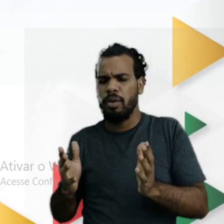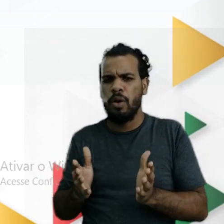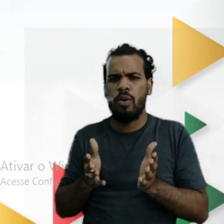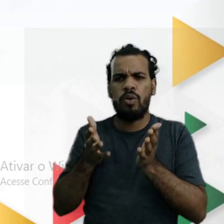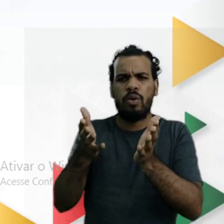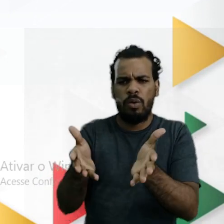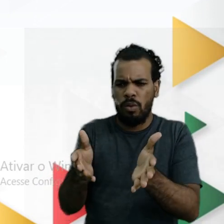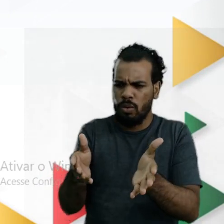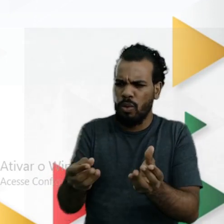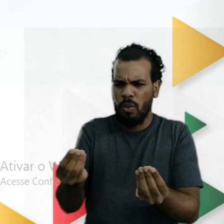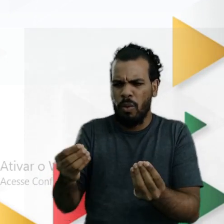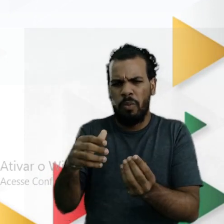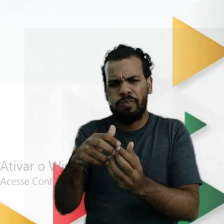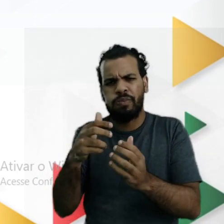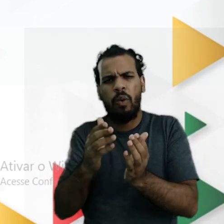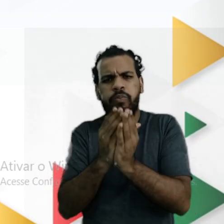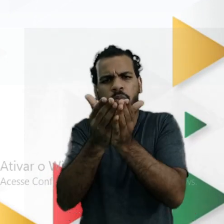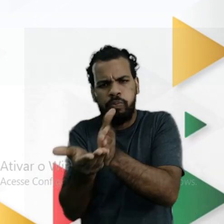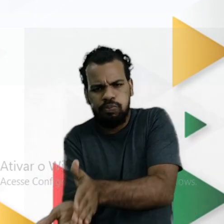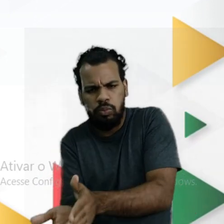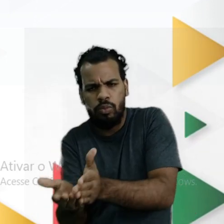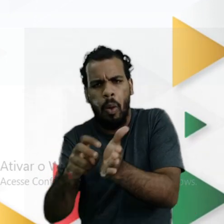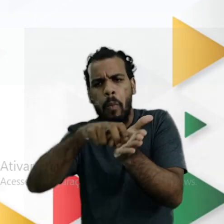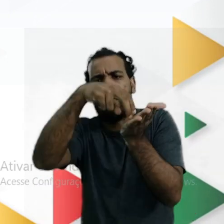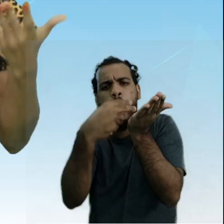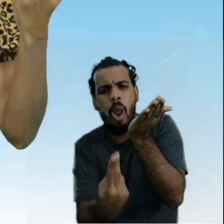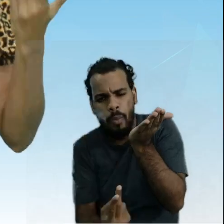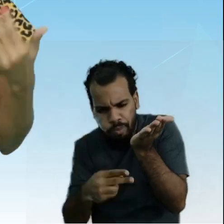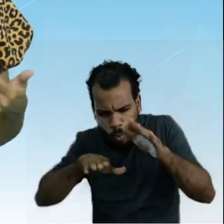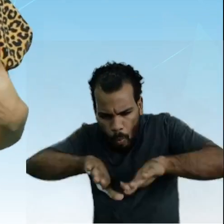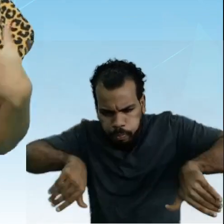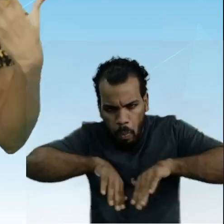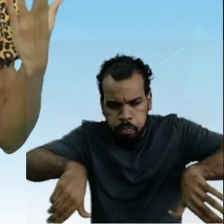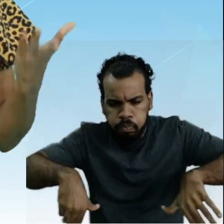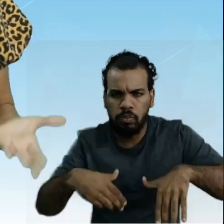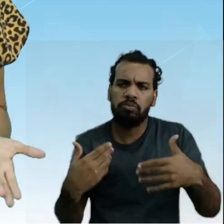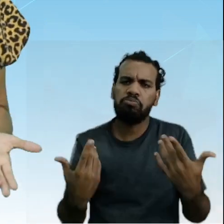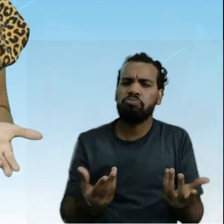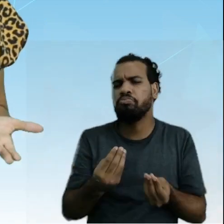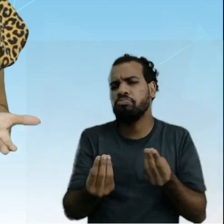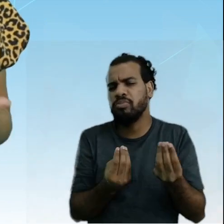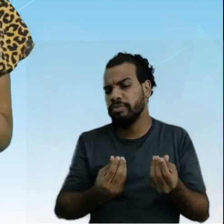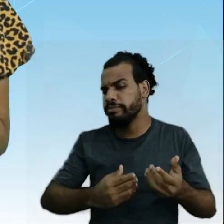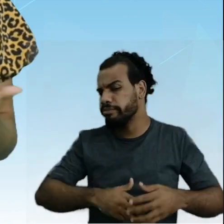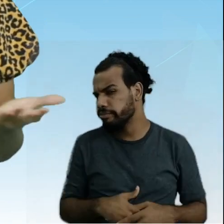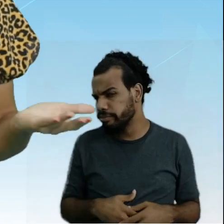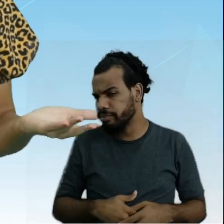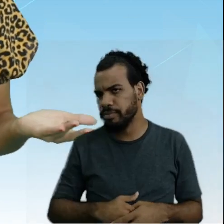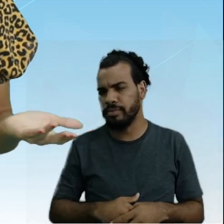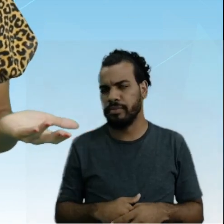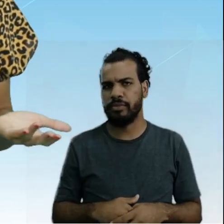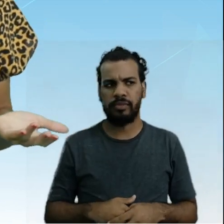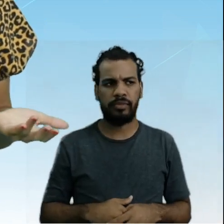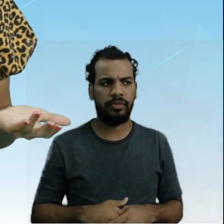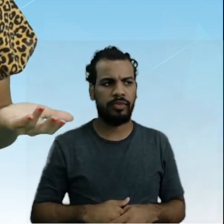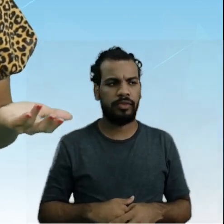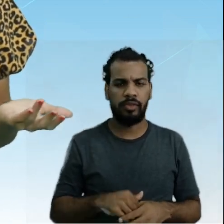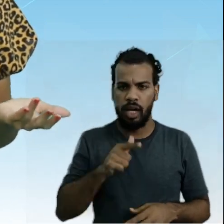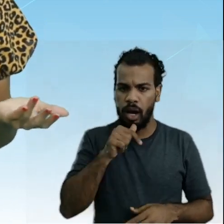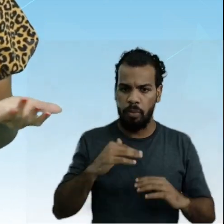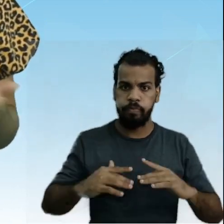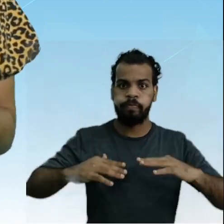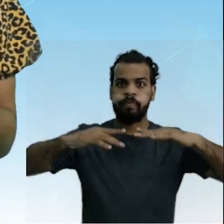embarcação mergulhou, afundou, ou seja, no sertão que era árido, dos retirantes que saíram, abundou de